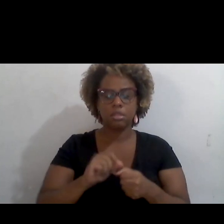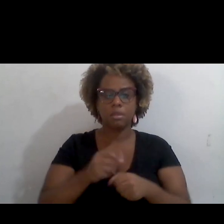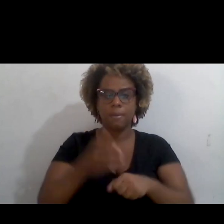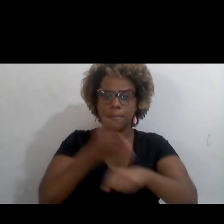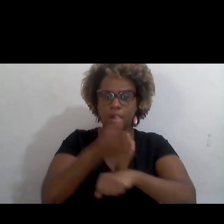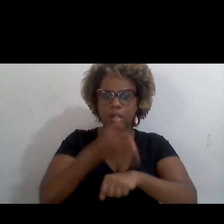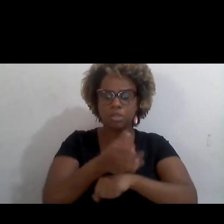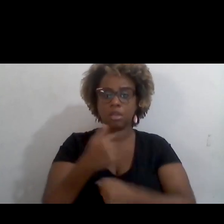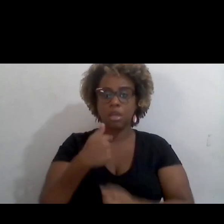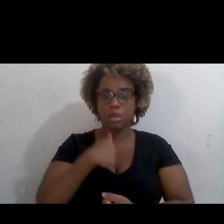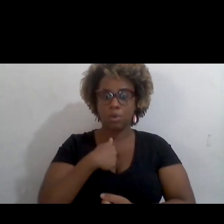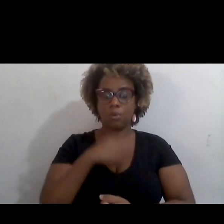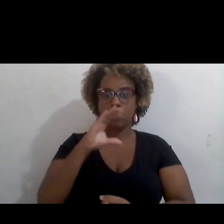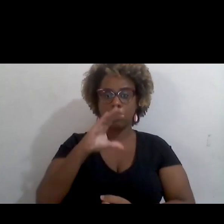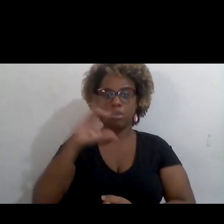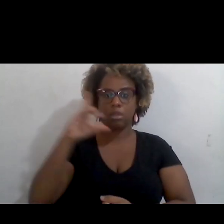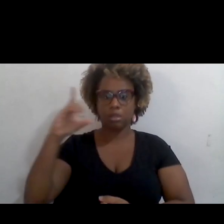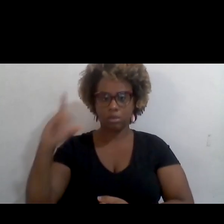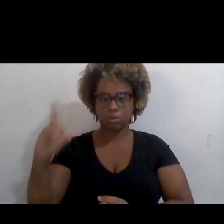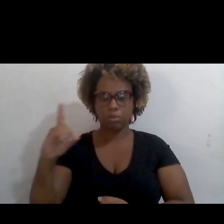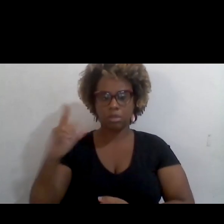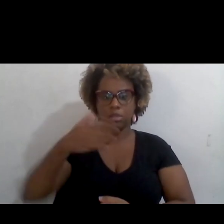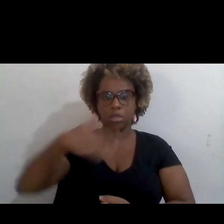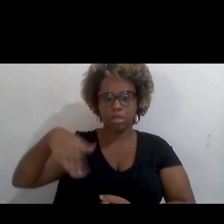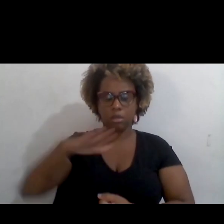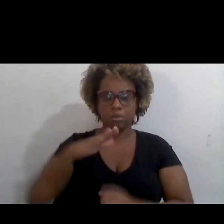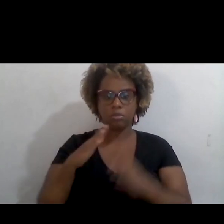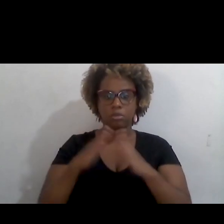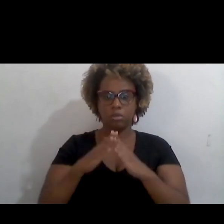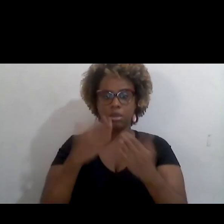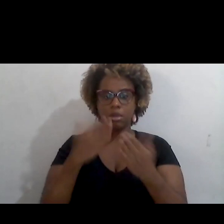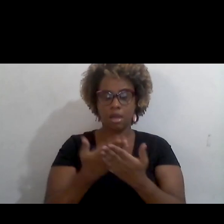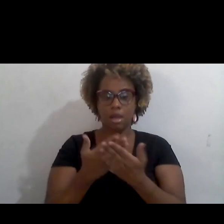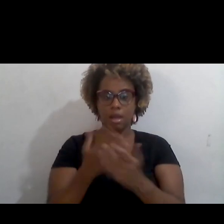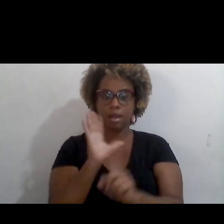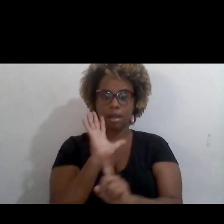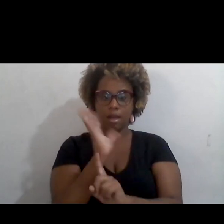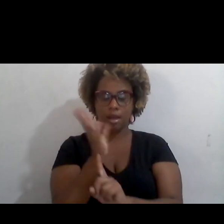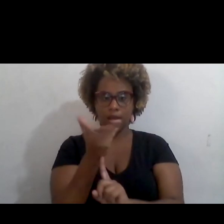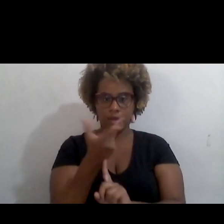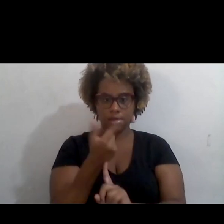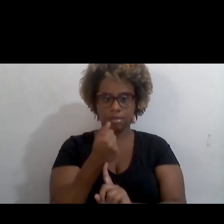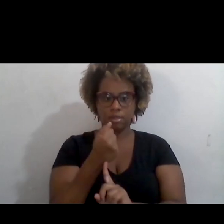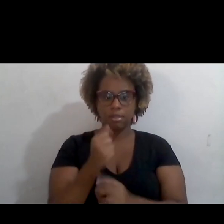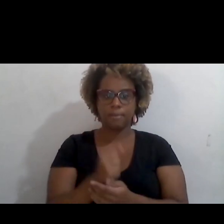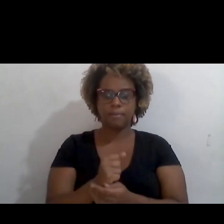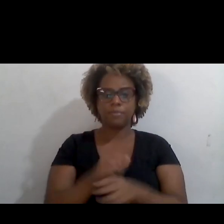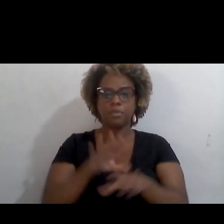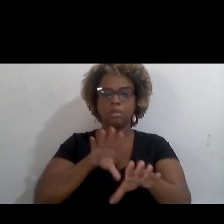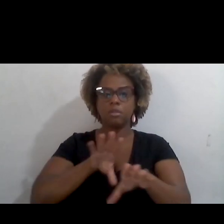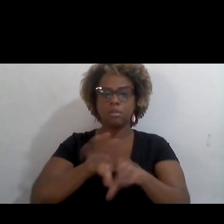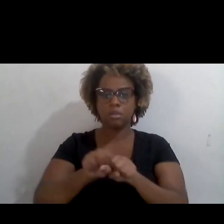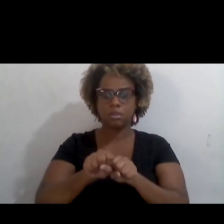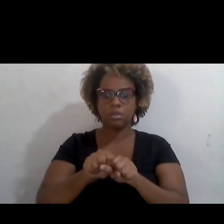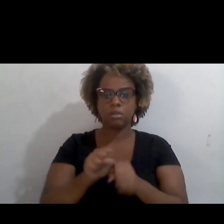fazer parte. Eu sou coordenadora-geral do Instituto Arte na Escola, que é um instituto que trabalha com formação permanente de professores de arte.